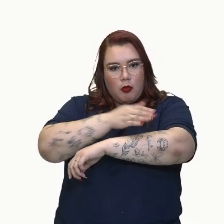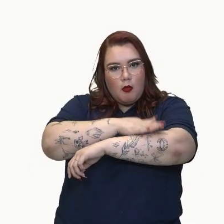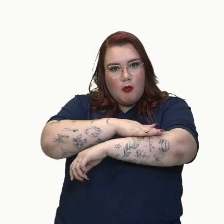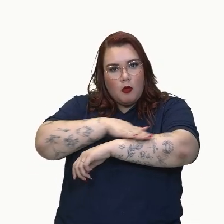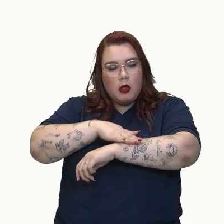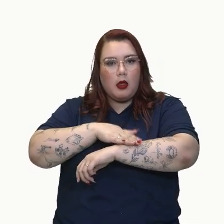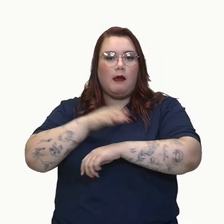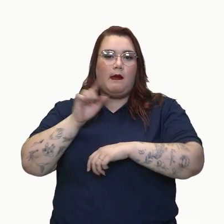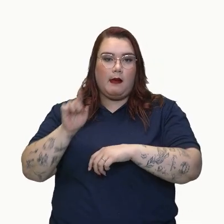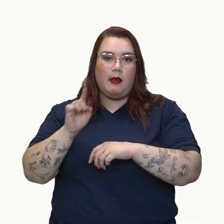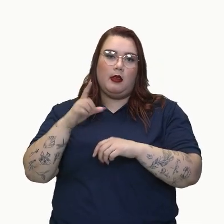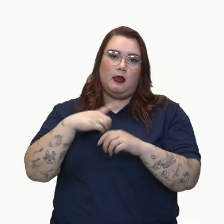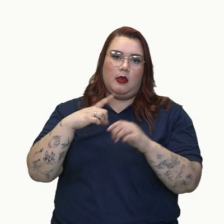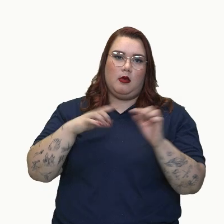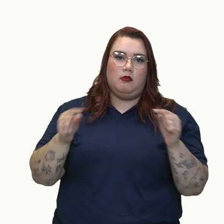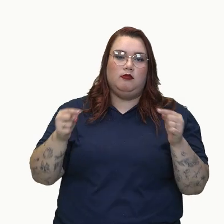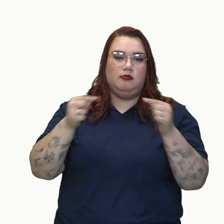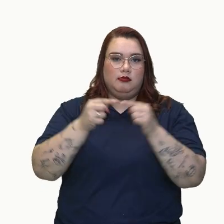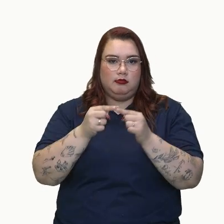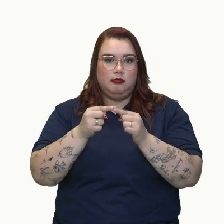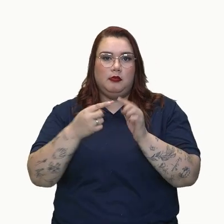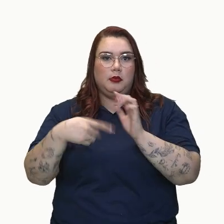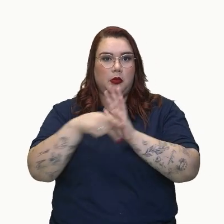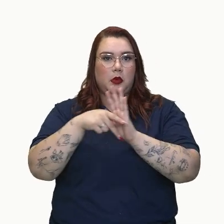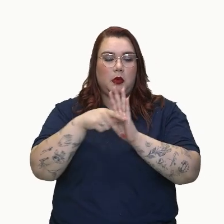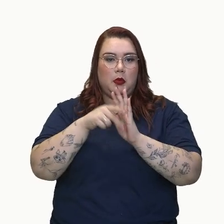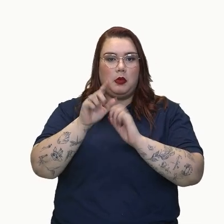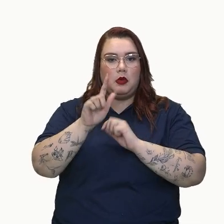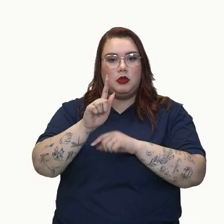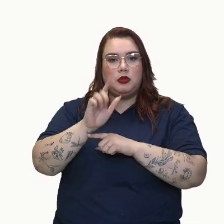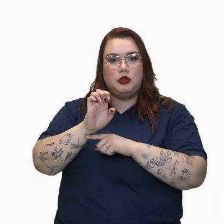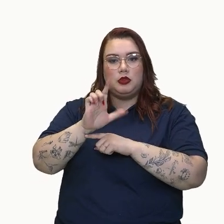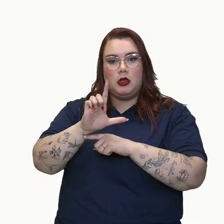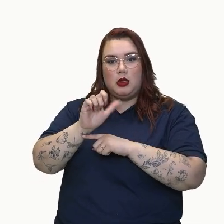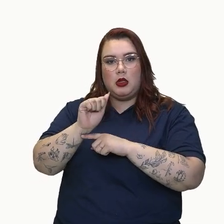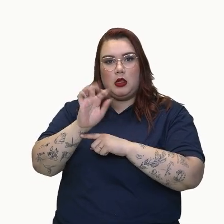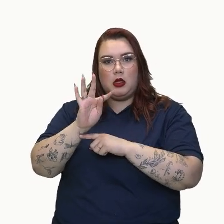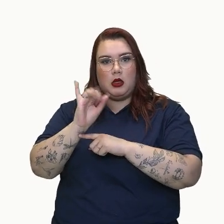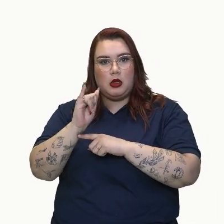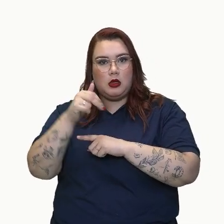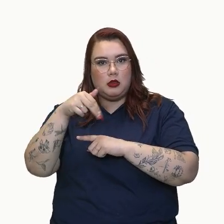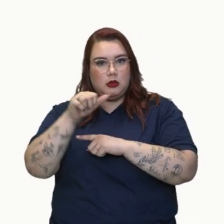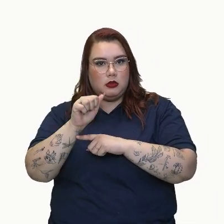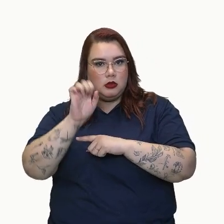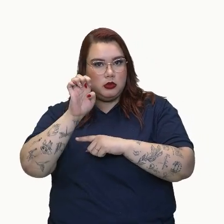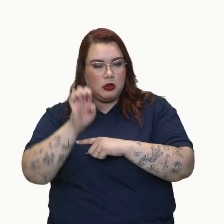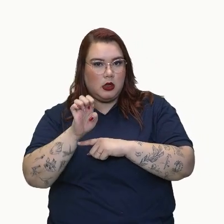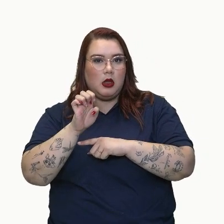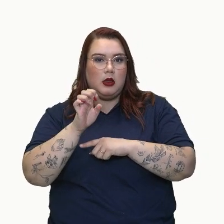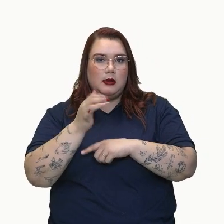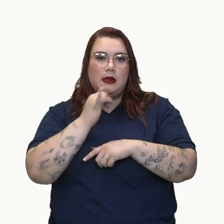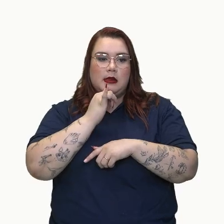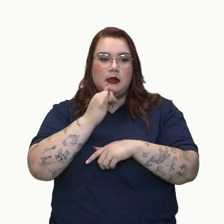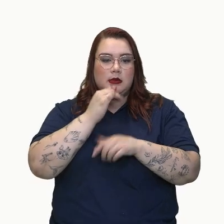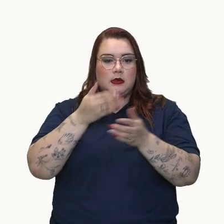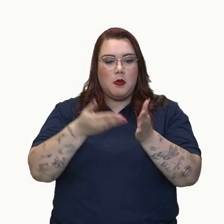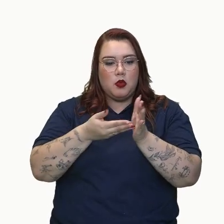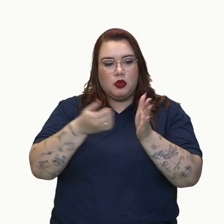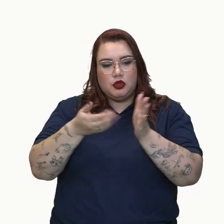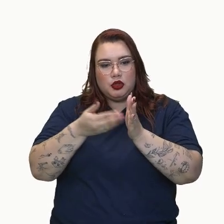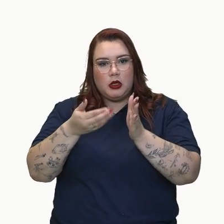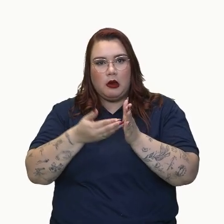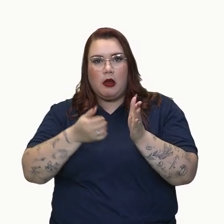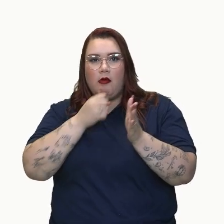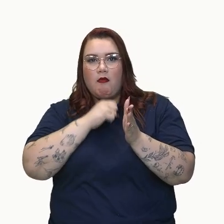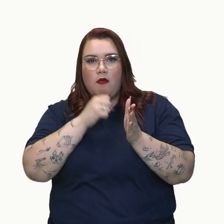da regeneração da pele após uma lesão, ajudando a quebrar o colágeno velho e permitindo a formação de